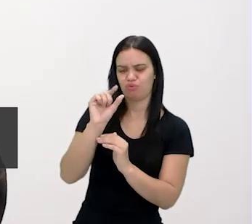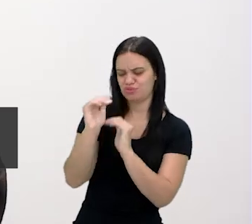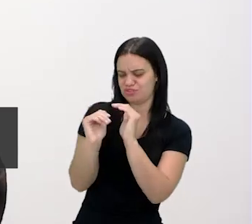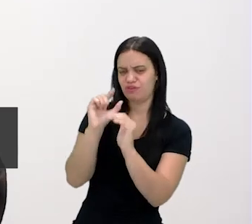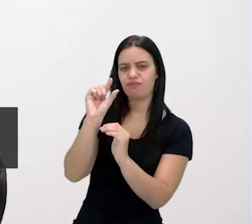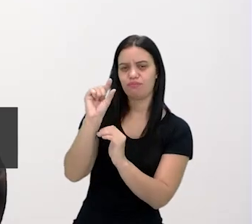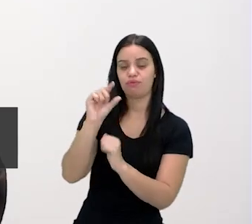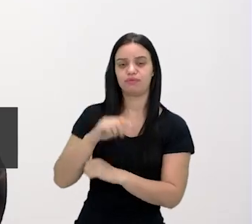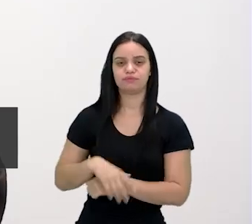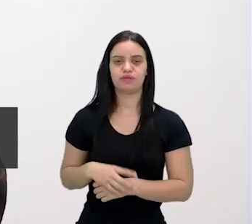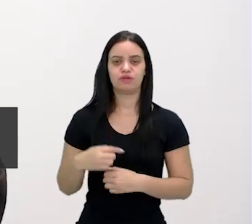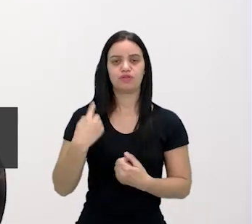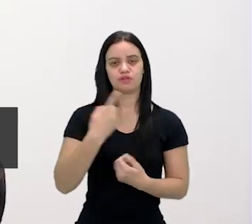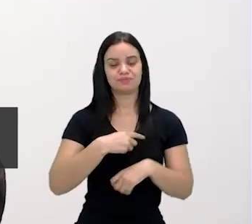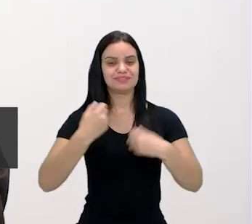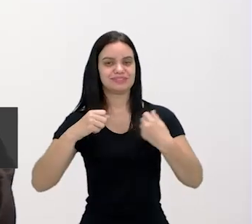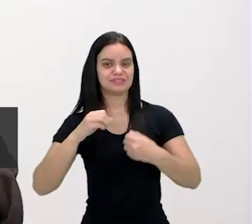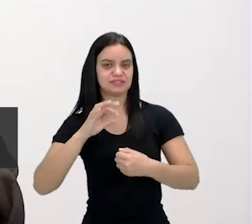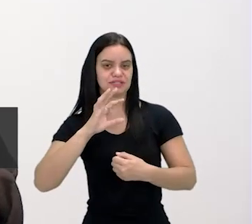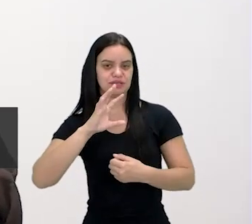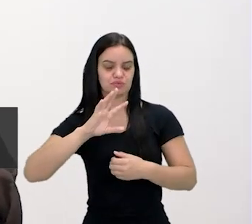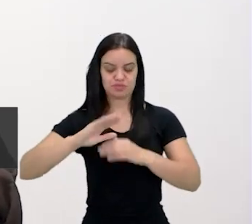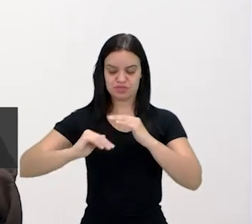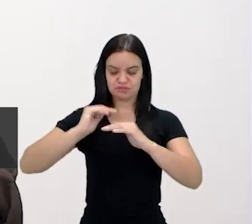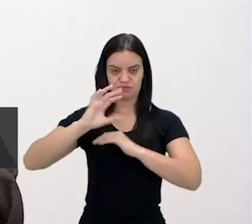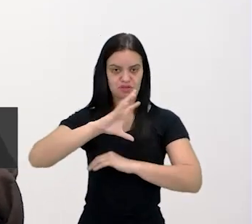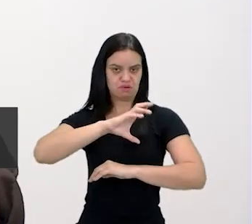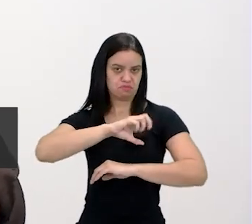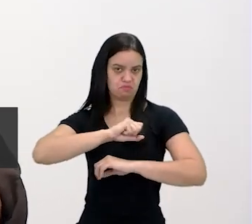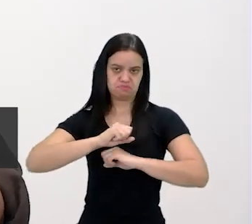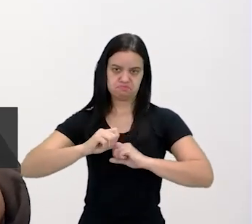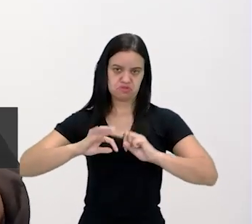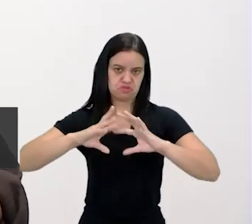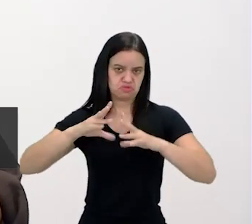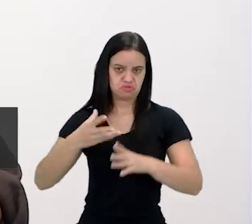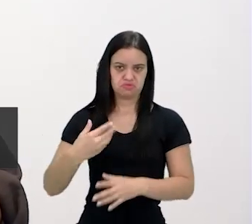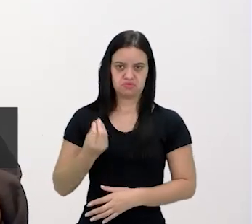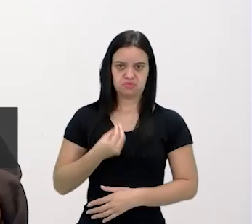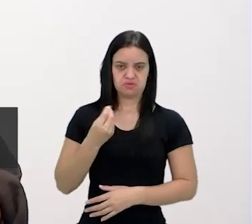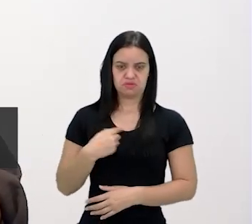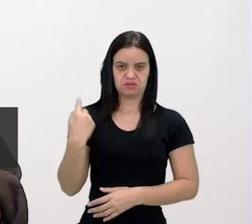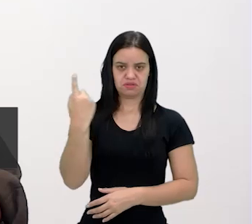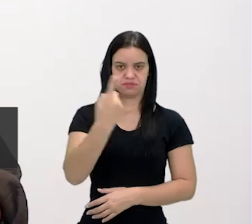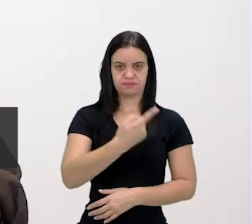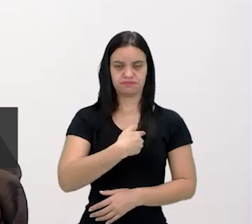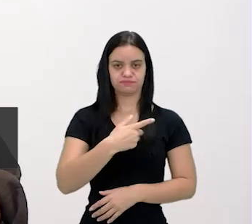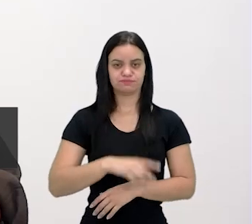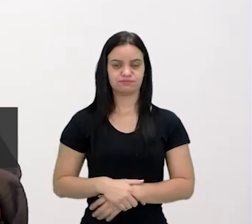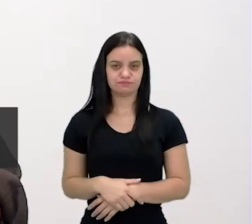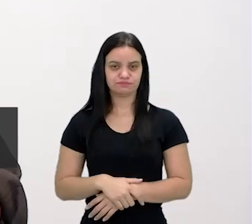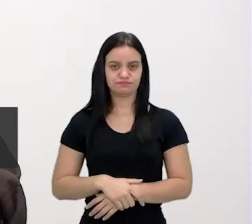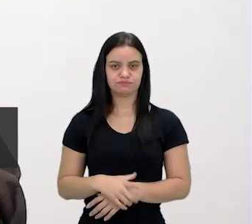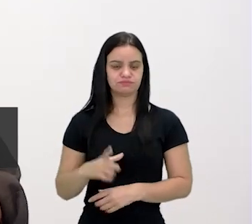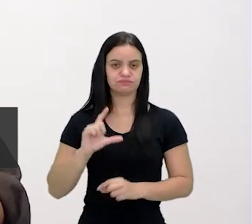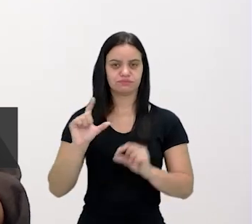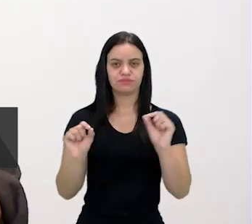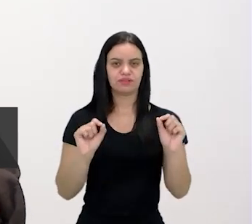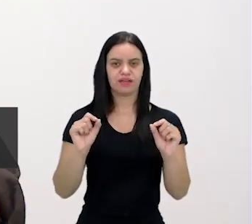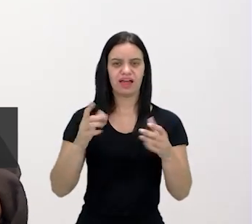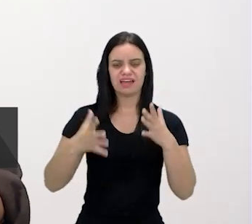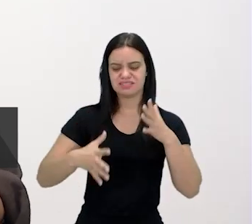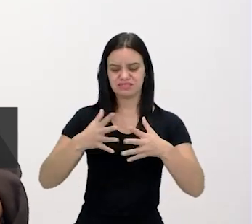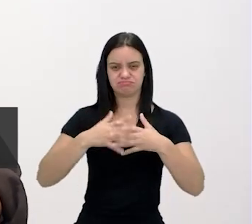Nós precisamos desenvolver o amor em todas as nossas relações e principalmente nessas relações amorosas, onde se